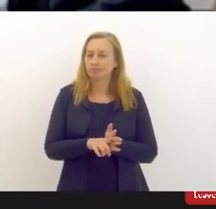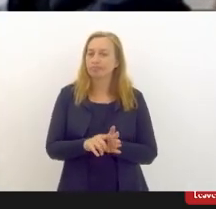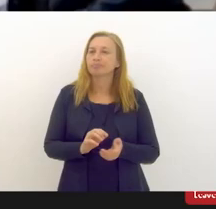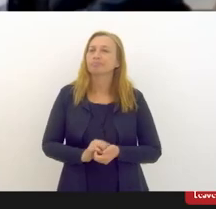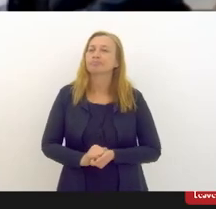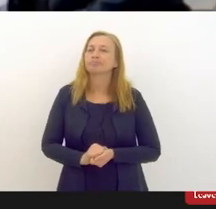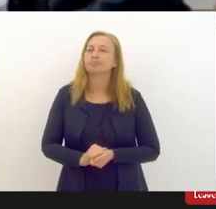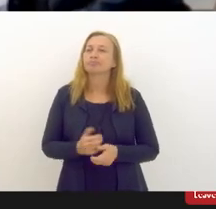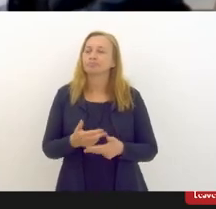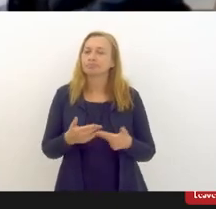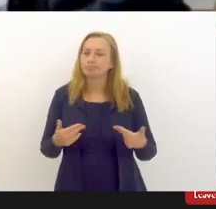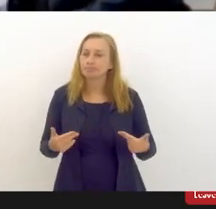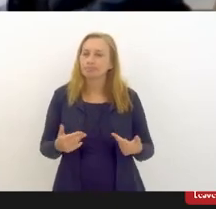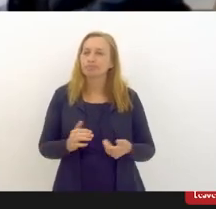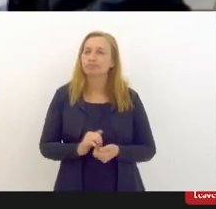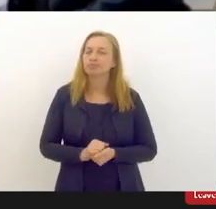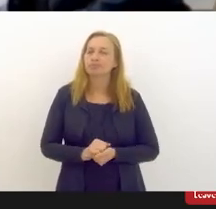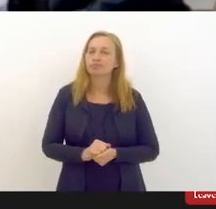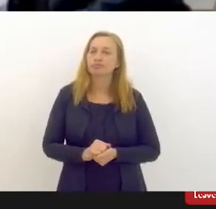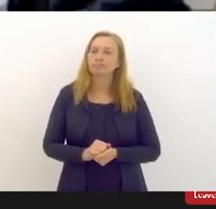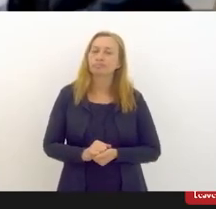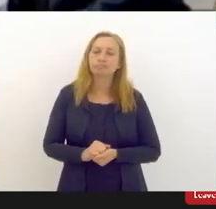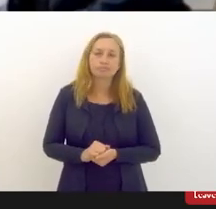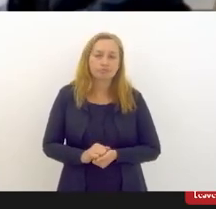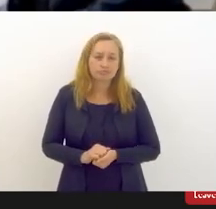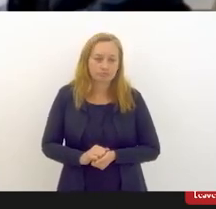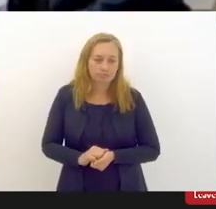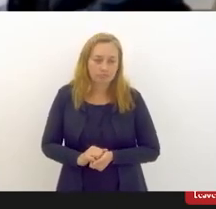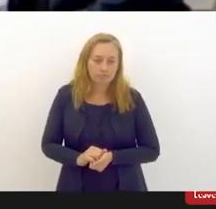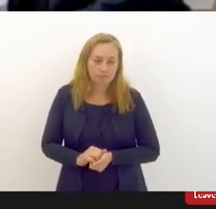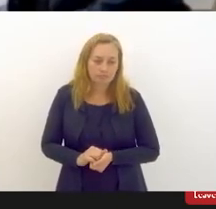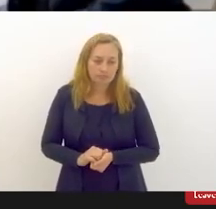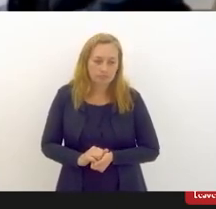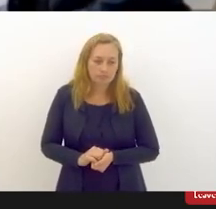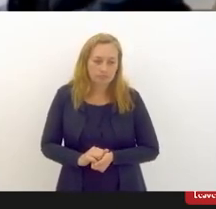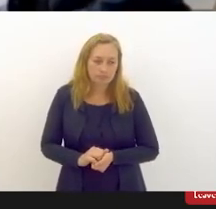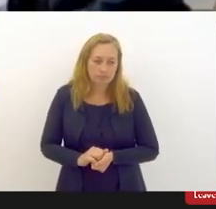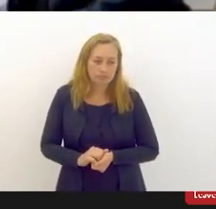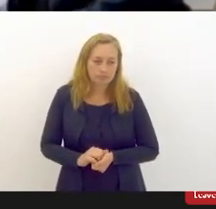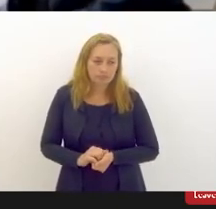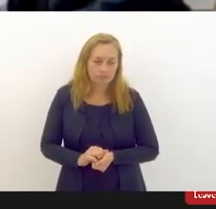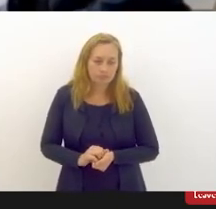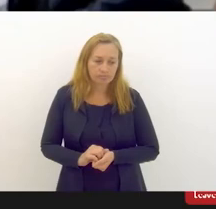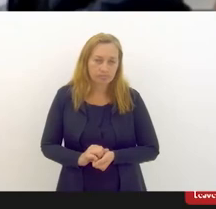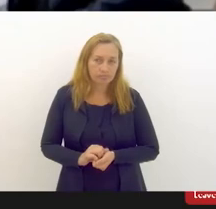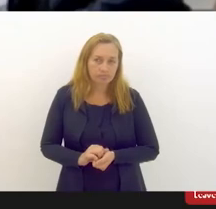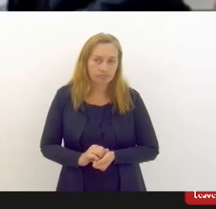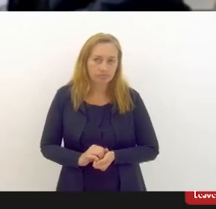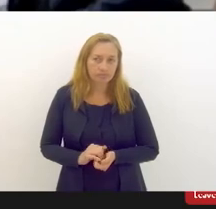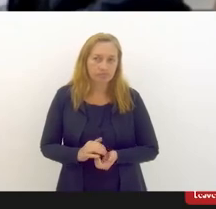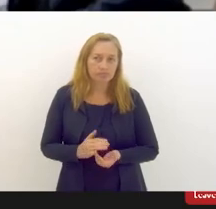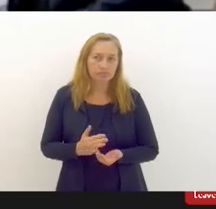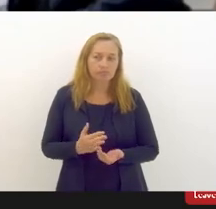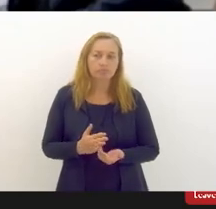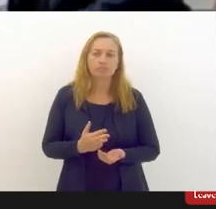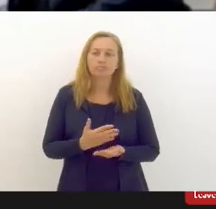23, ser o primeiro estado do Brasil a estar já com a chamada na